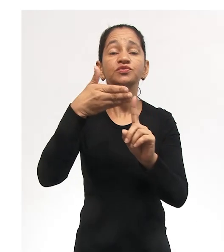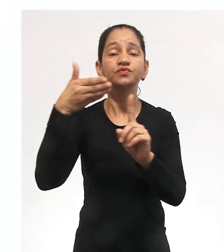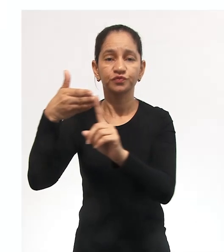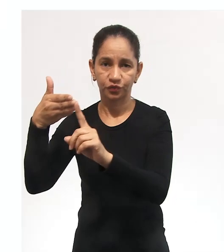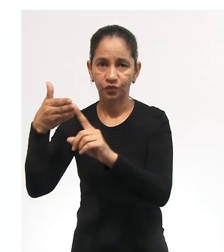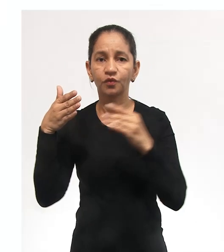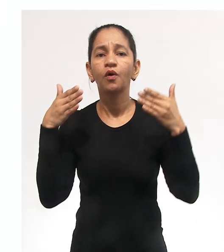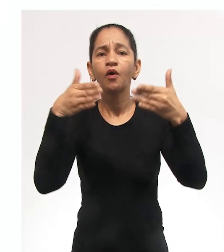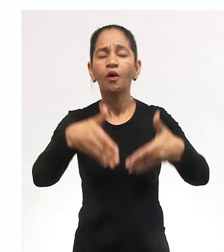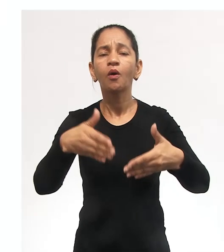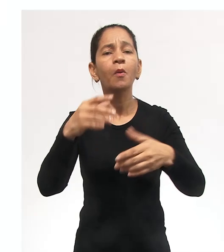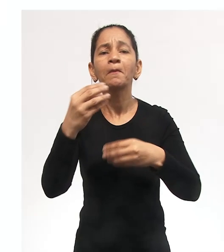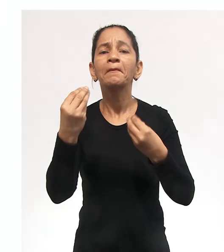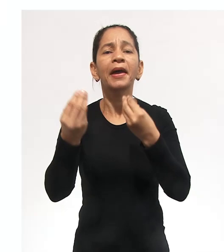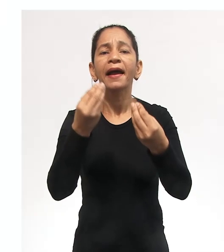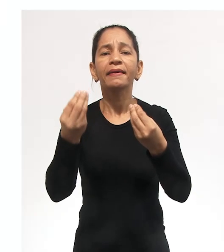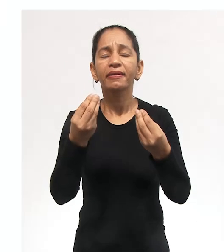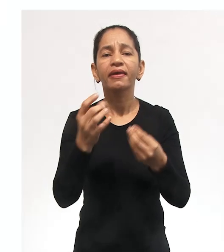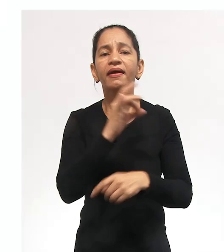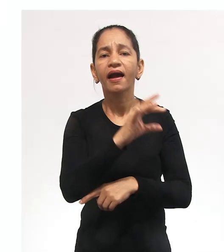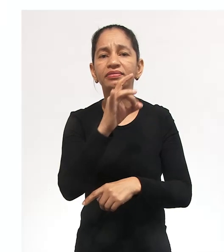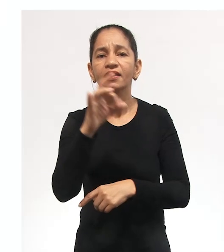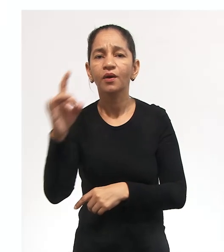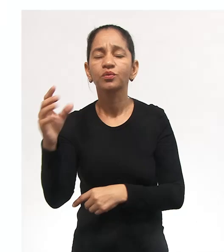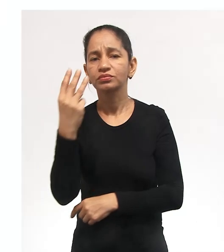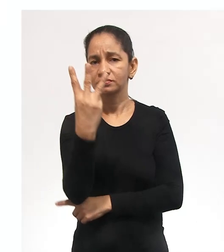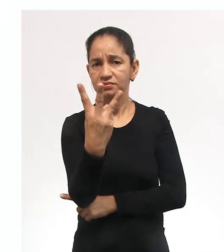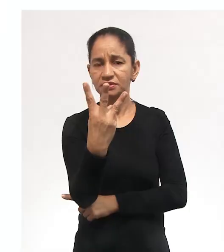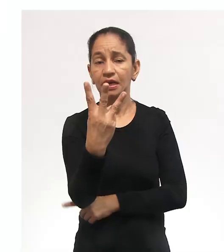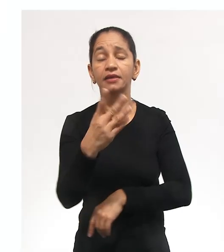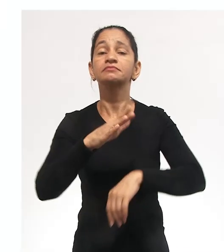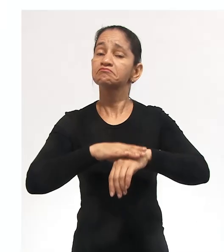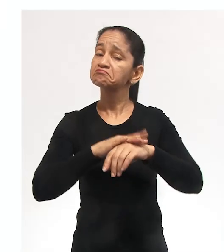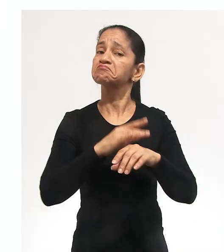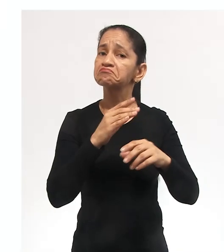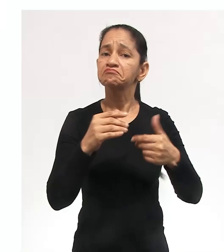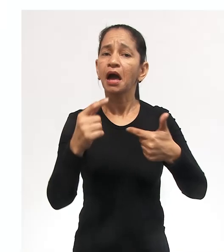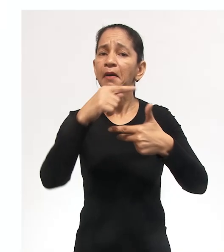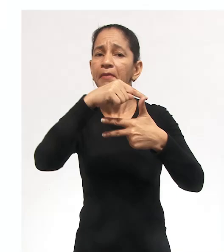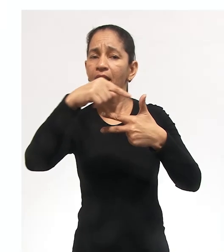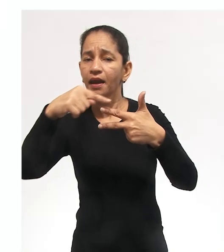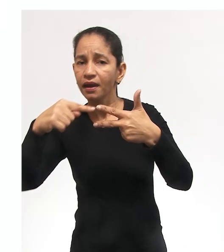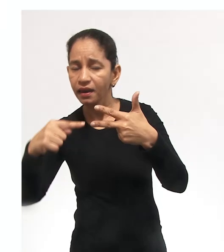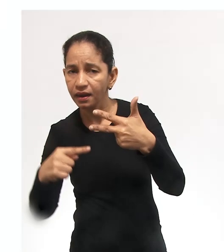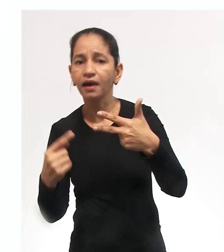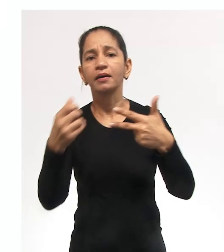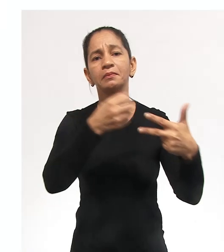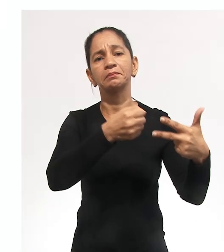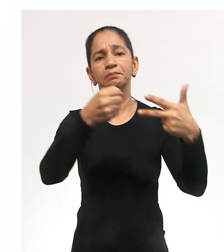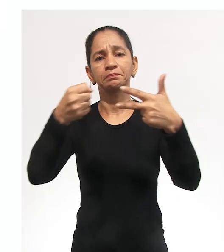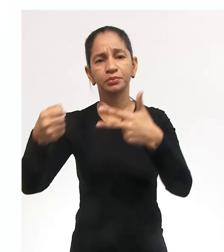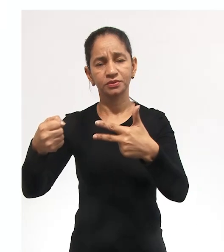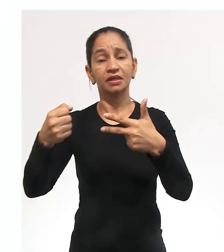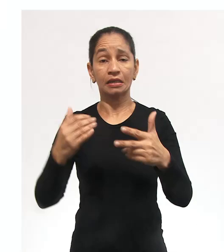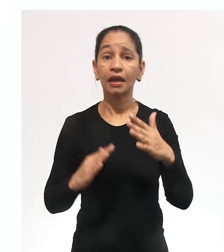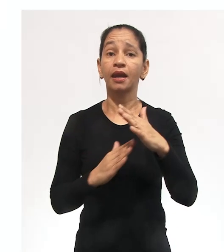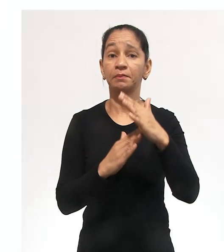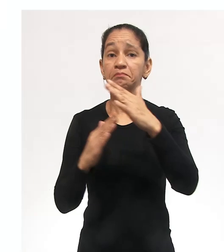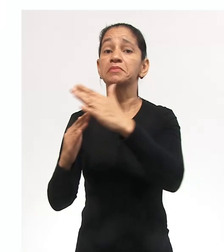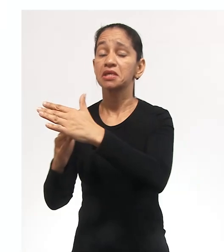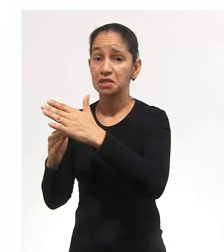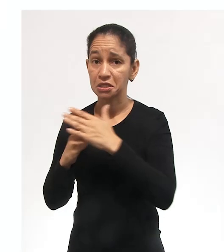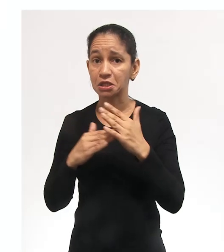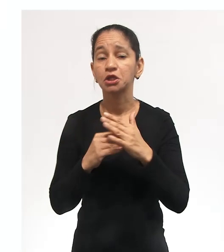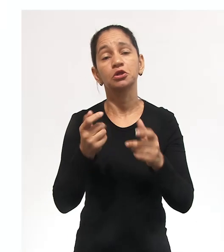assim, professor, não entendi muito bem, né? Nós temos aí 3 poderes, cada qual com suas funções. Inclusive, existem algumas limitações, né, com relação